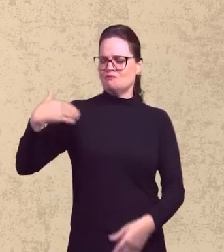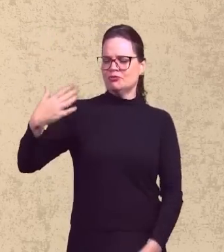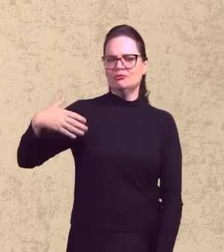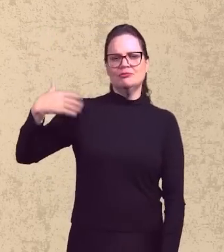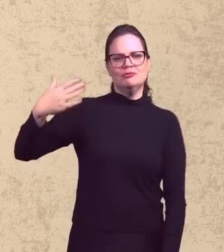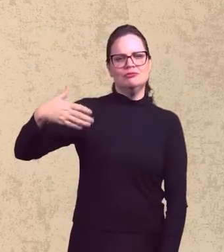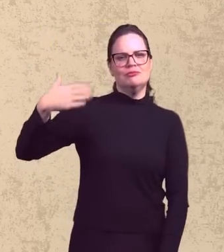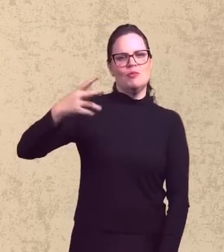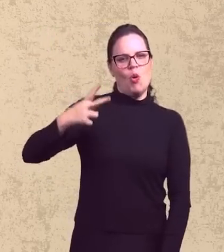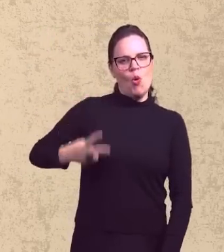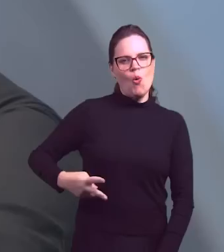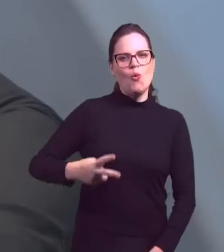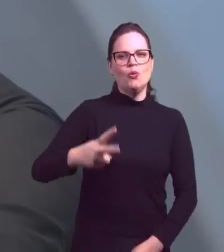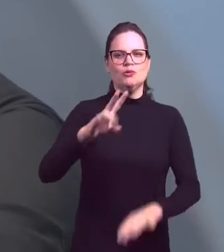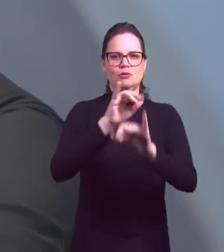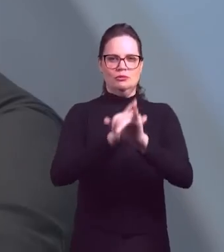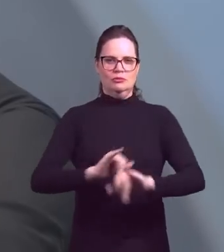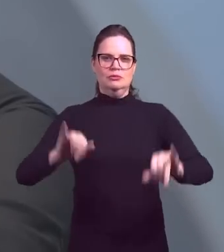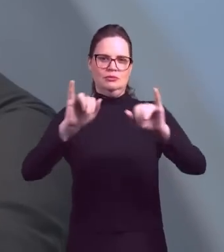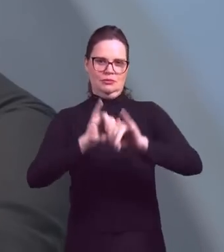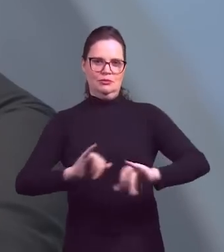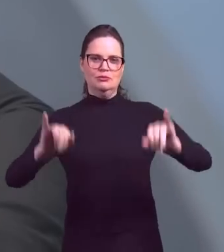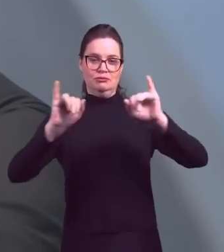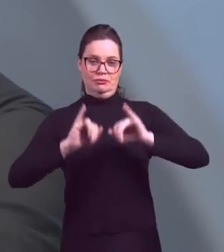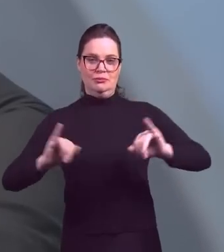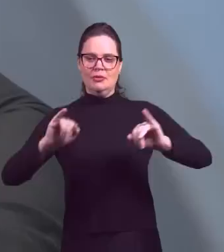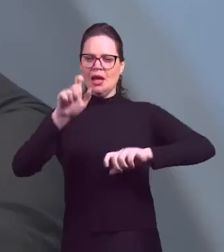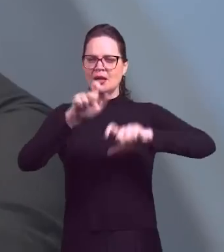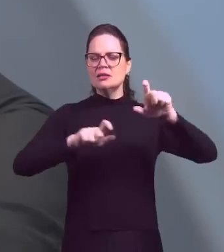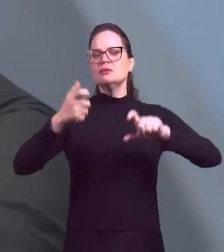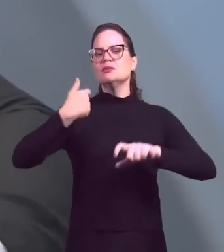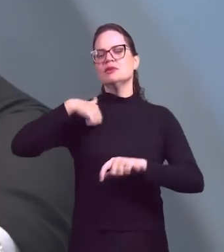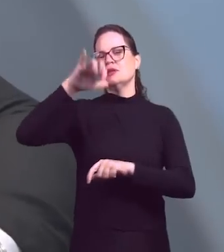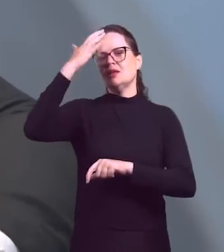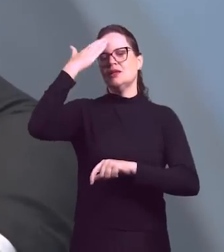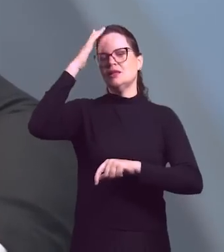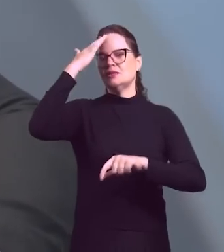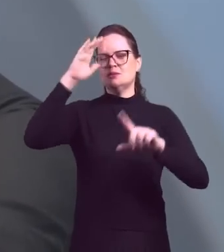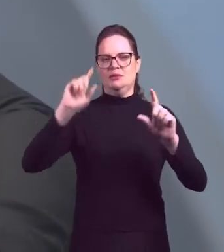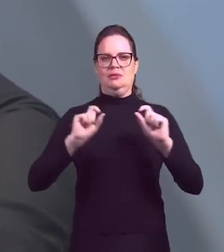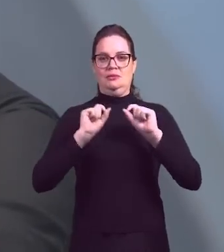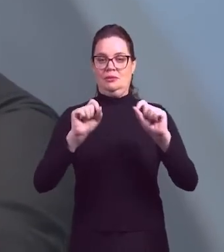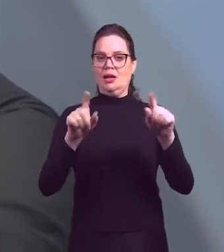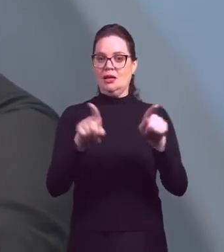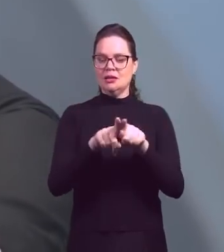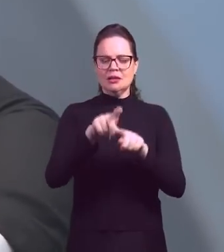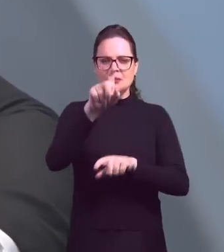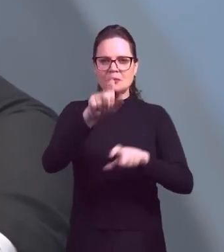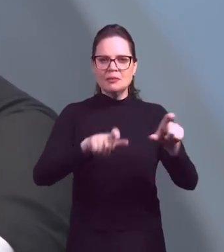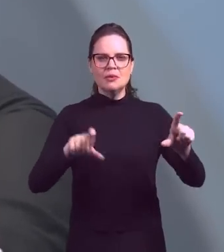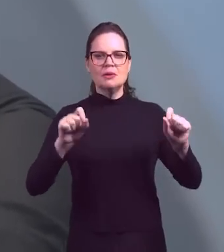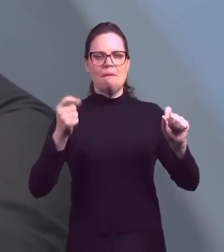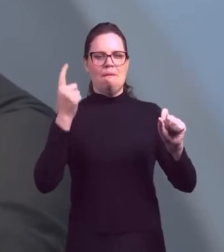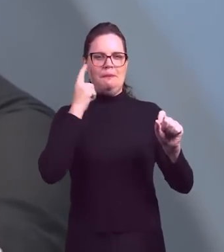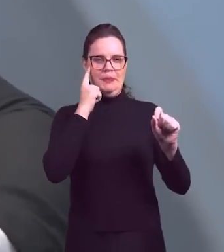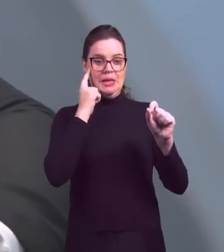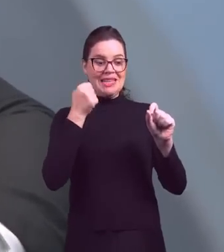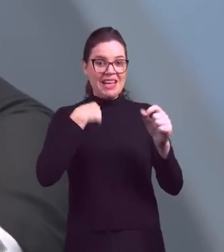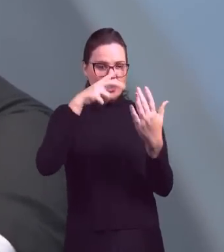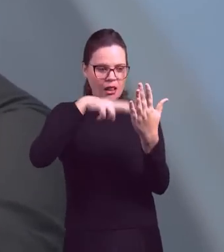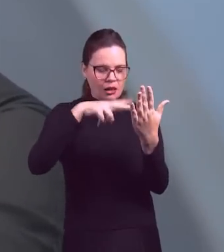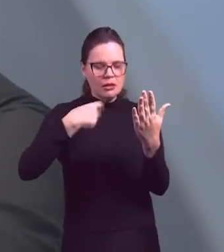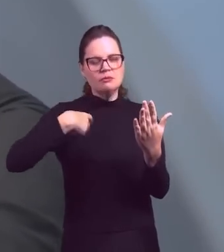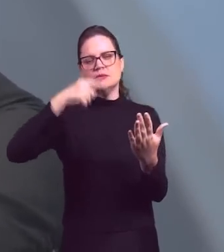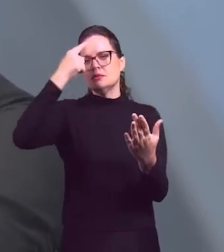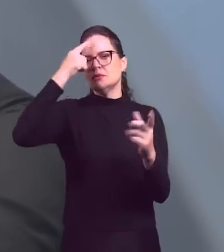ecoa. E muitos têm o entendimento e a noção e